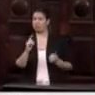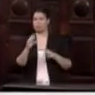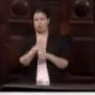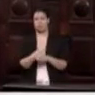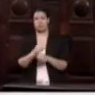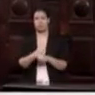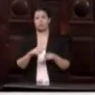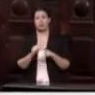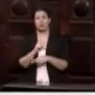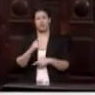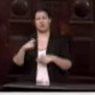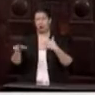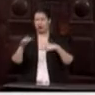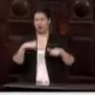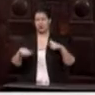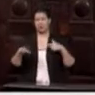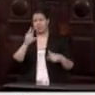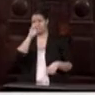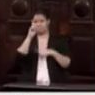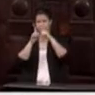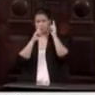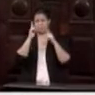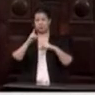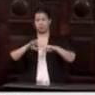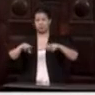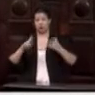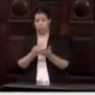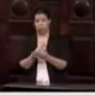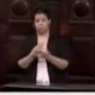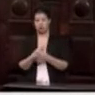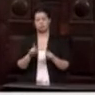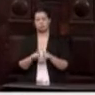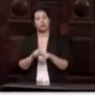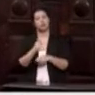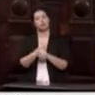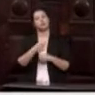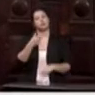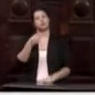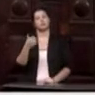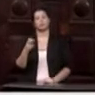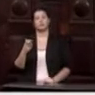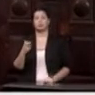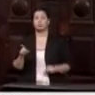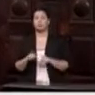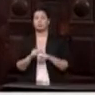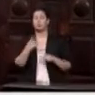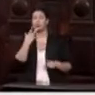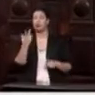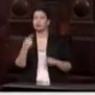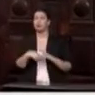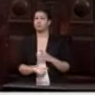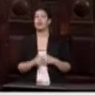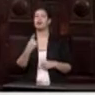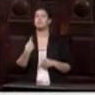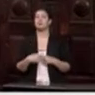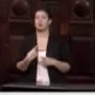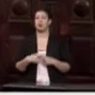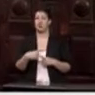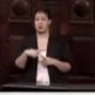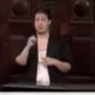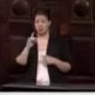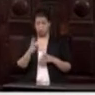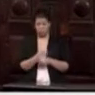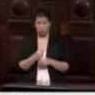outros desatinos e descalabros em 2015. E dizer que nós lamentamos isso com profundidade, porque se essas